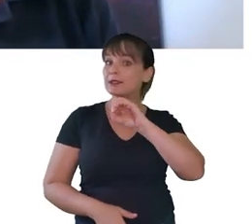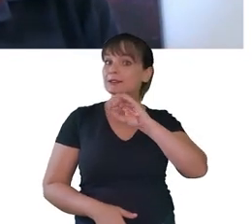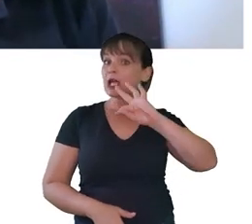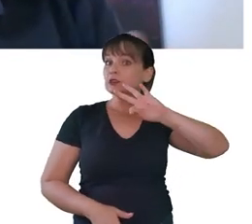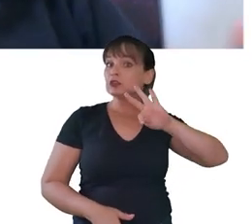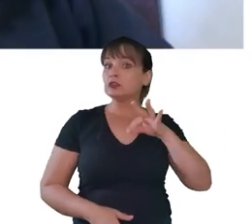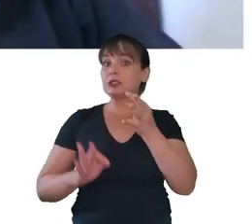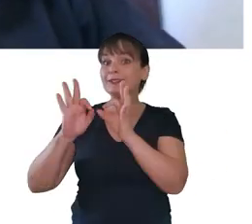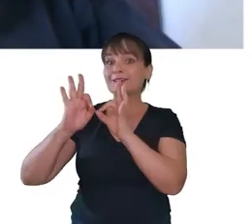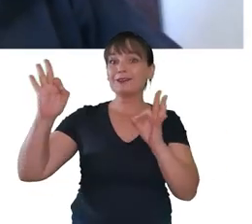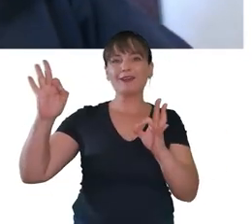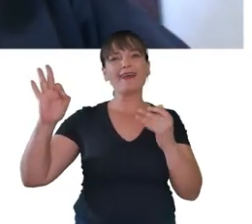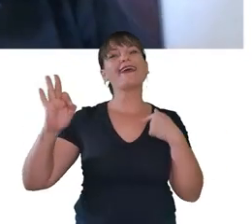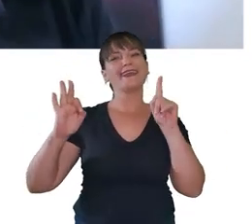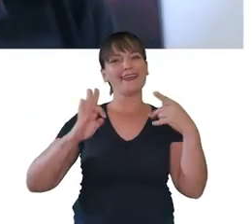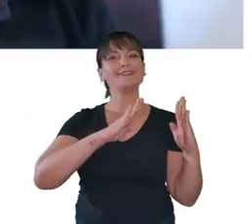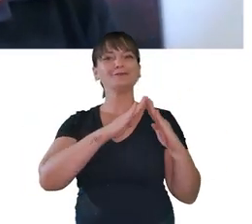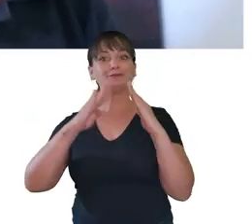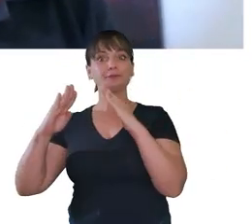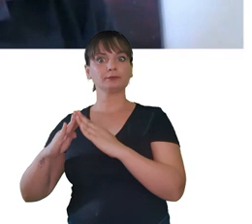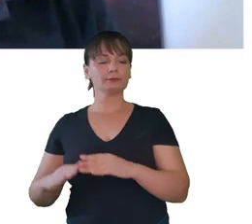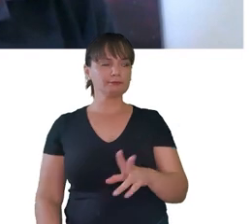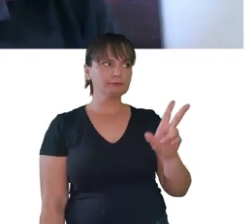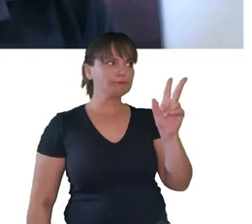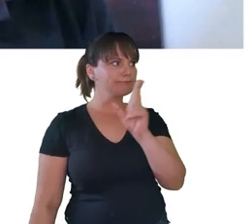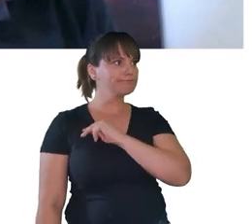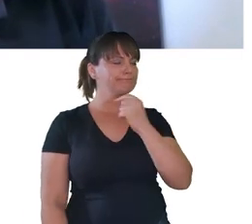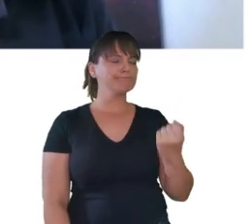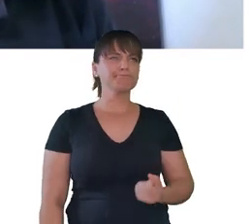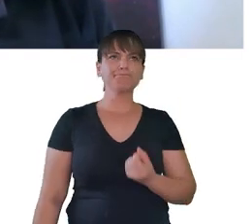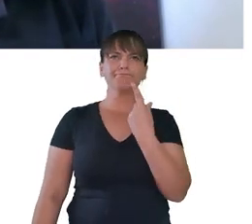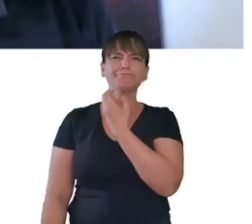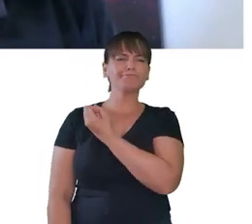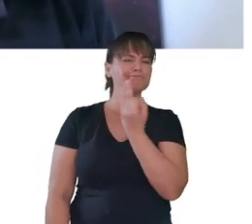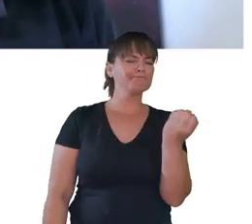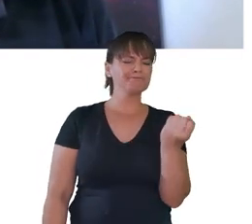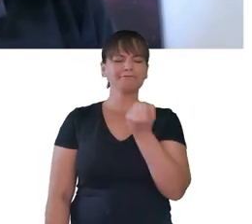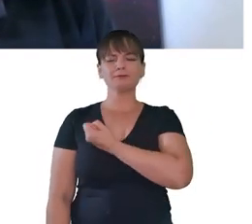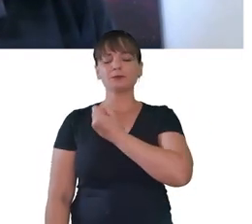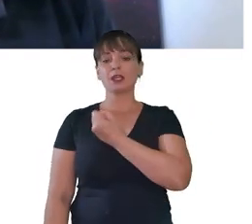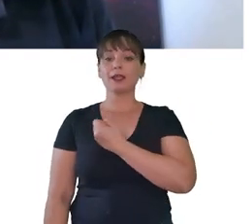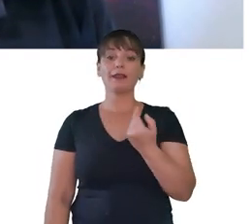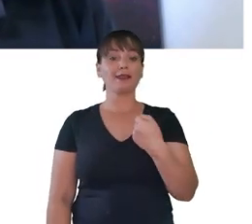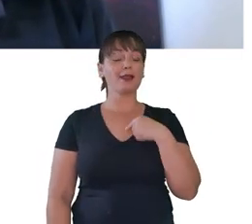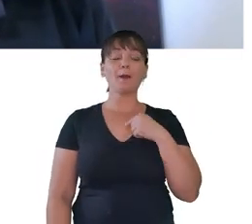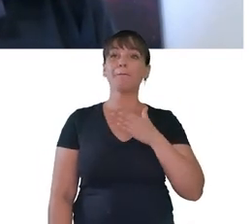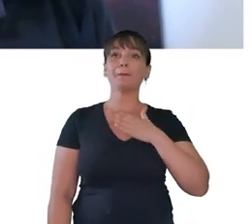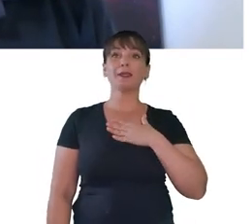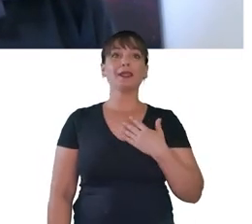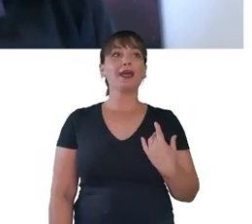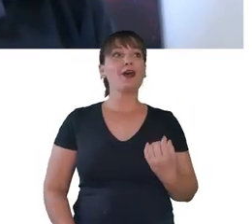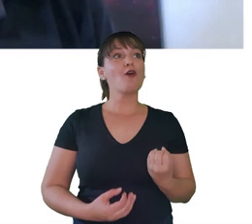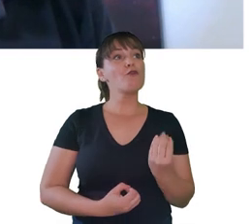trilhões de quilômetros. É a nossa vizinha aqui. Nossa, eu estou impressionado com os números, da mesma forma que a